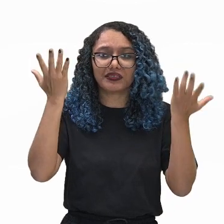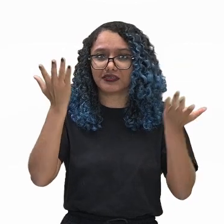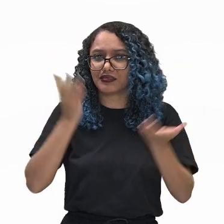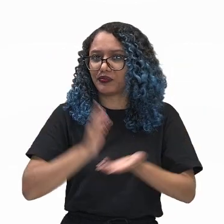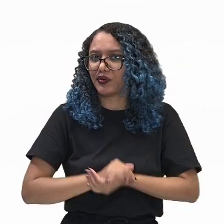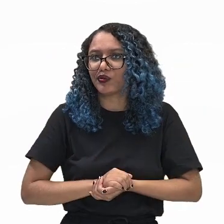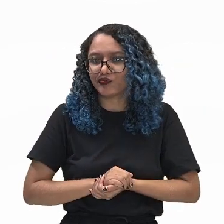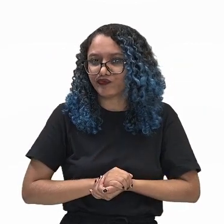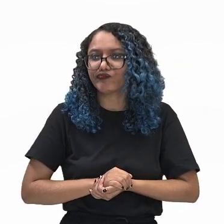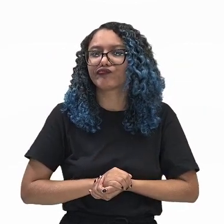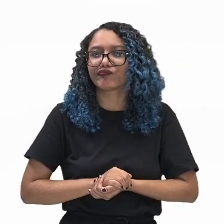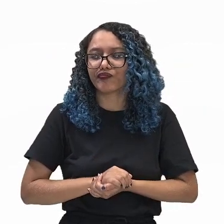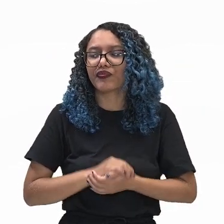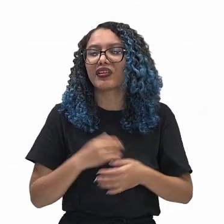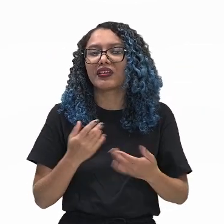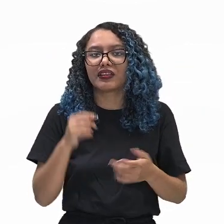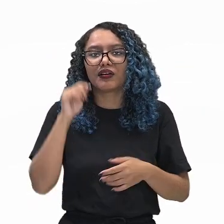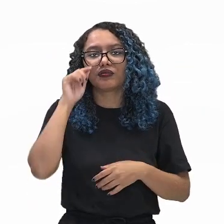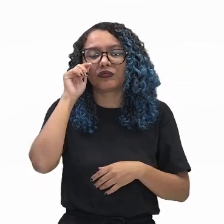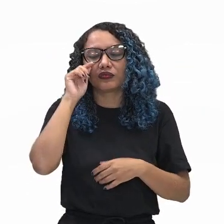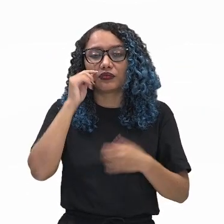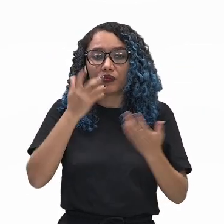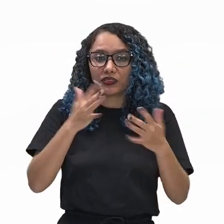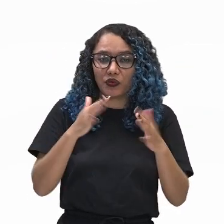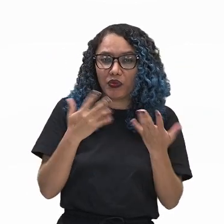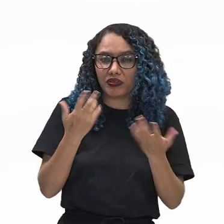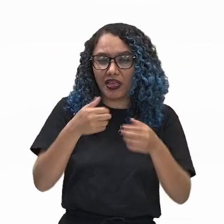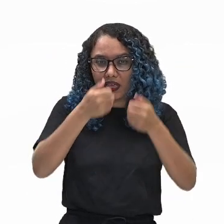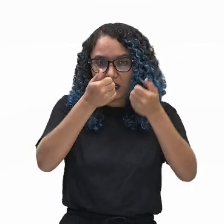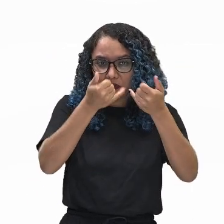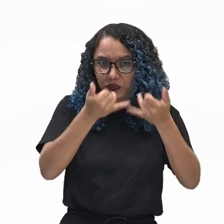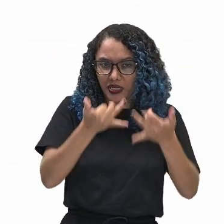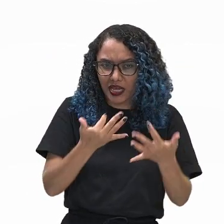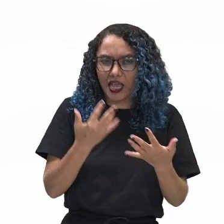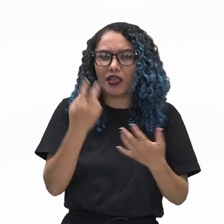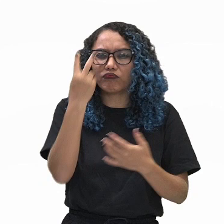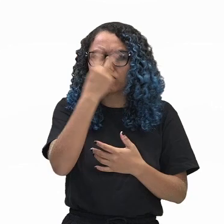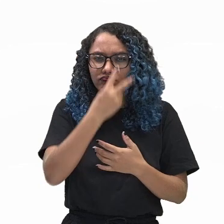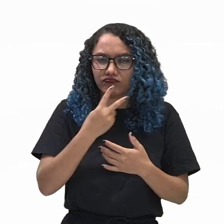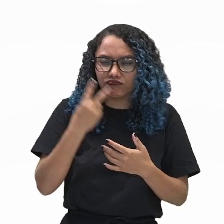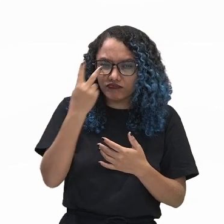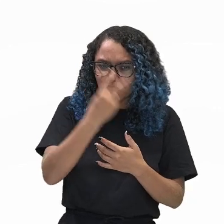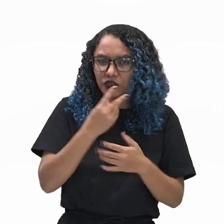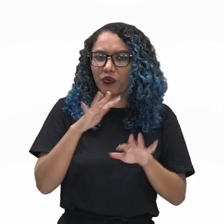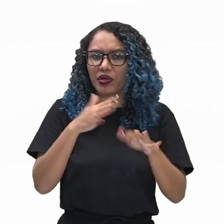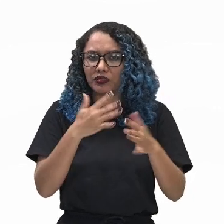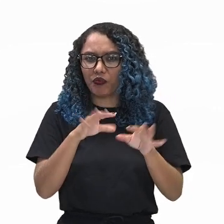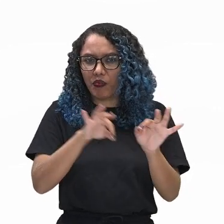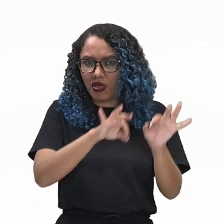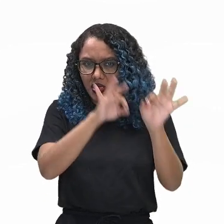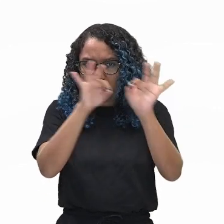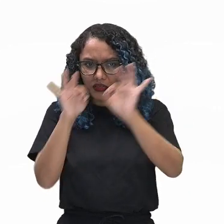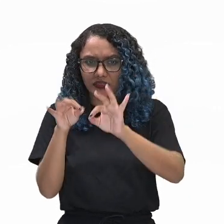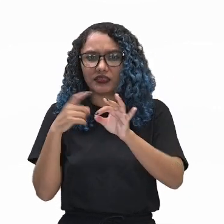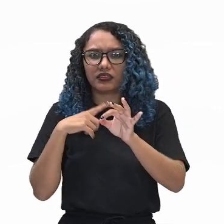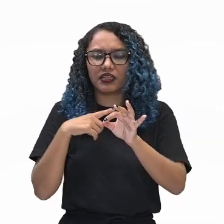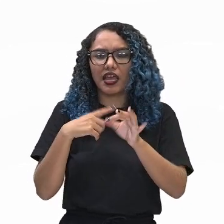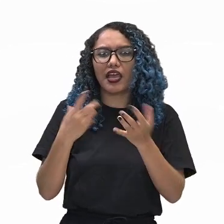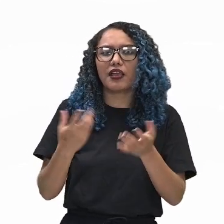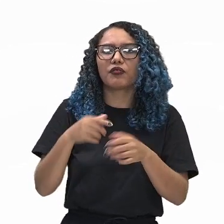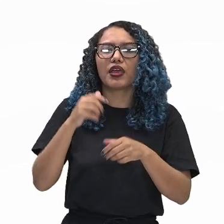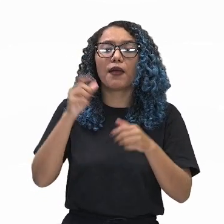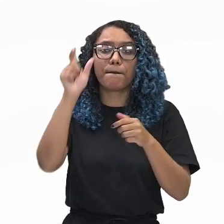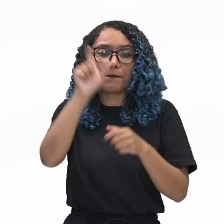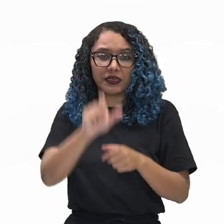descrição a respeito do filme, dizendo que ele dura ali em torno de 2 horas, não é? E que tem um personagem que se chama Arthur. Então, ó, estou